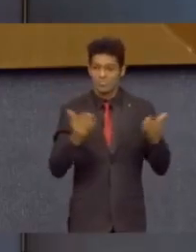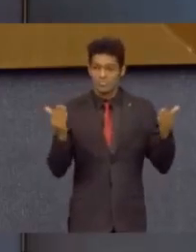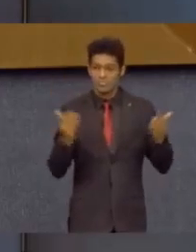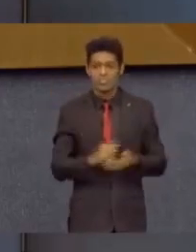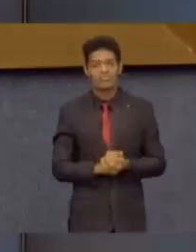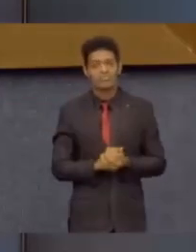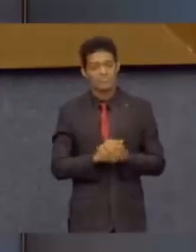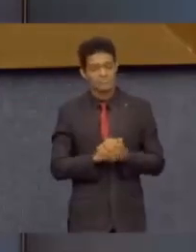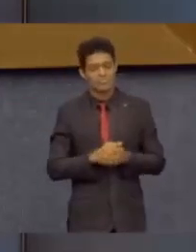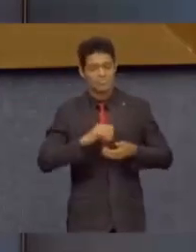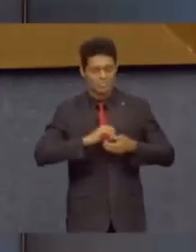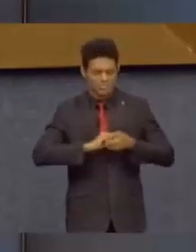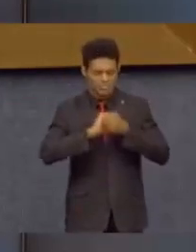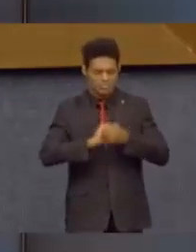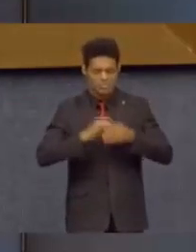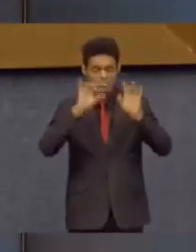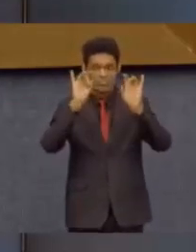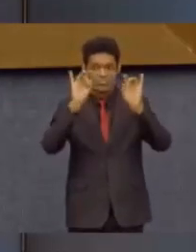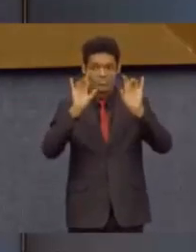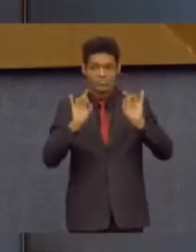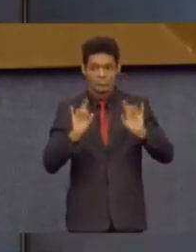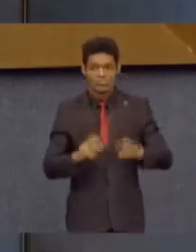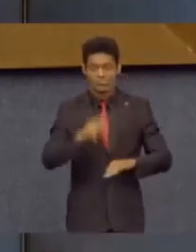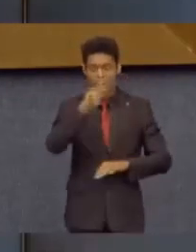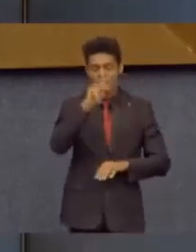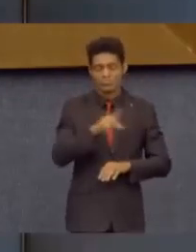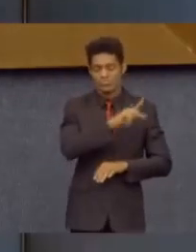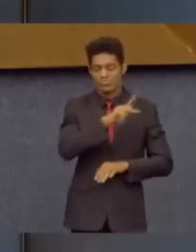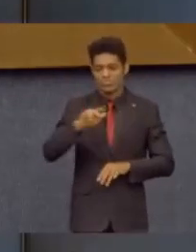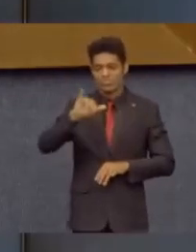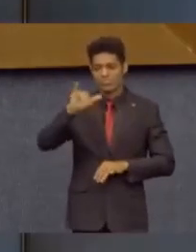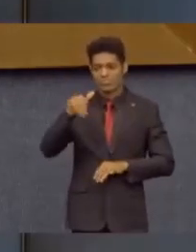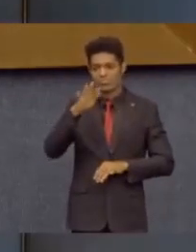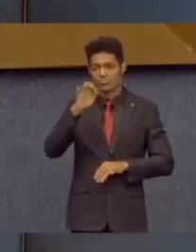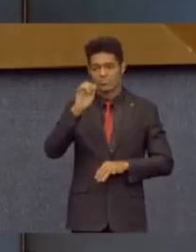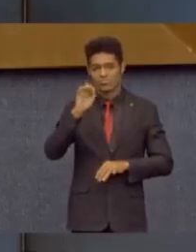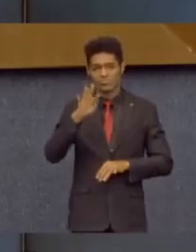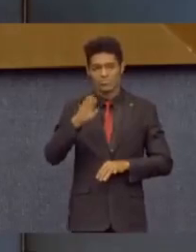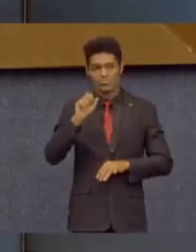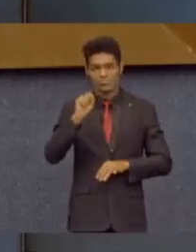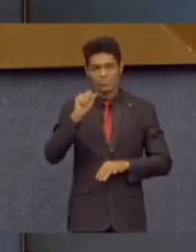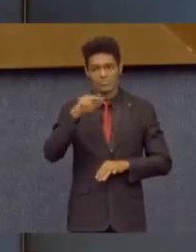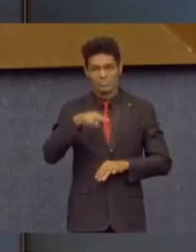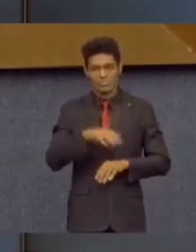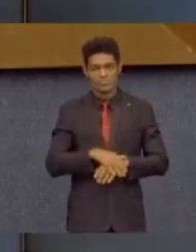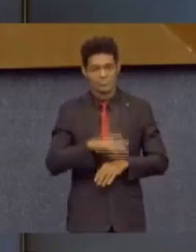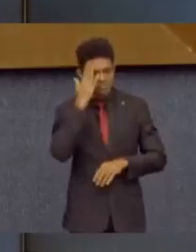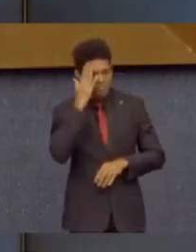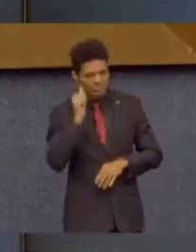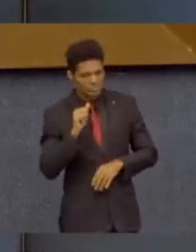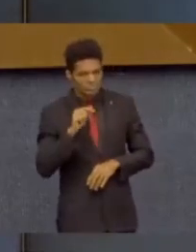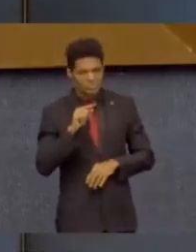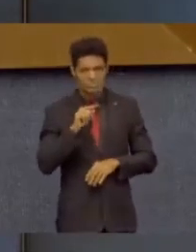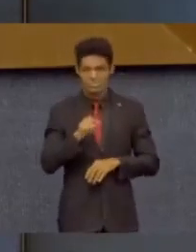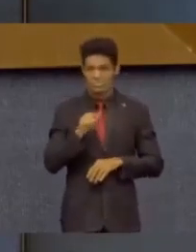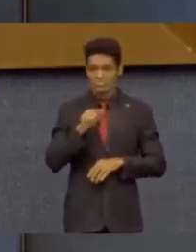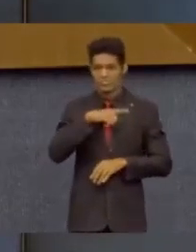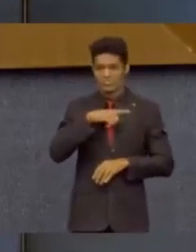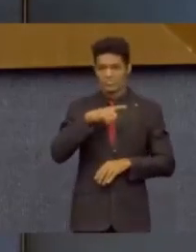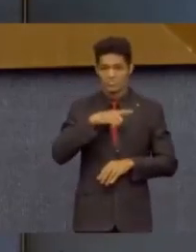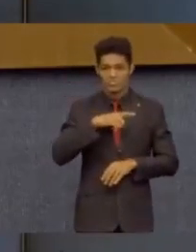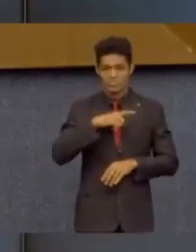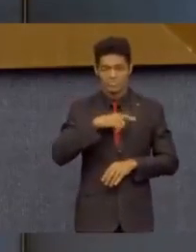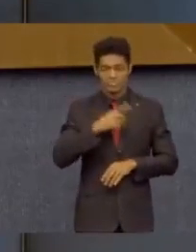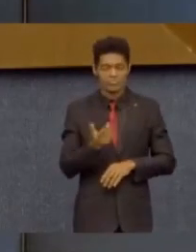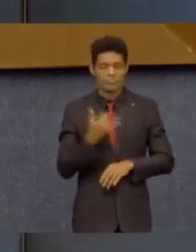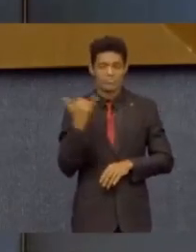meu cumprimento muito especial é para o padre Jefferson. Sabe, eu sei que o senhor tem um papel muito, muito,